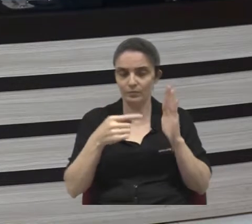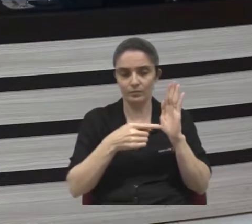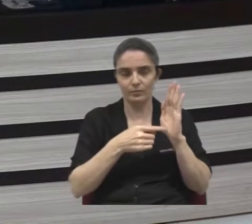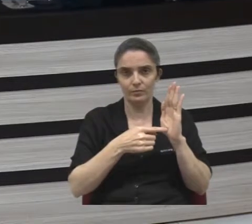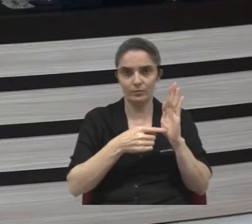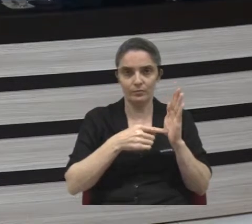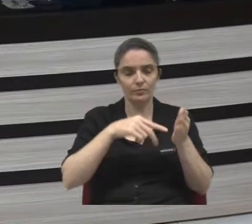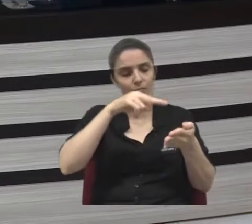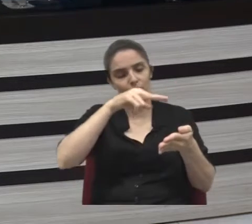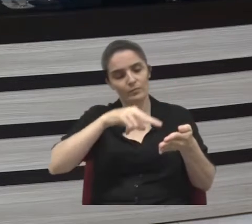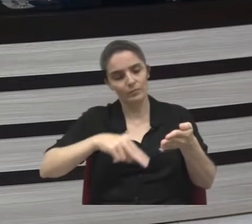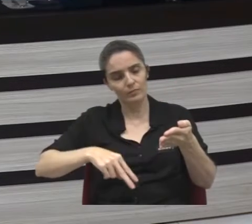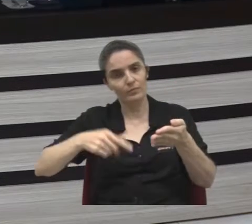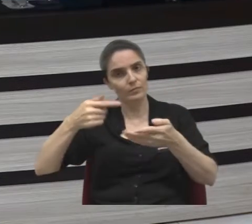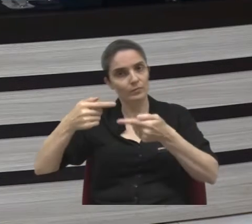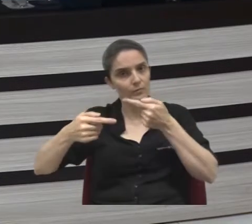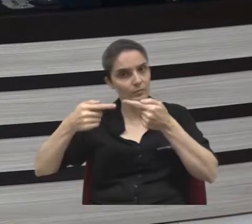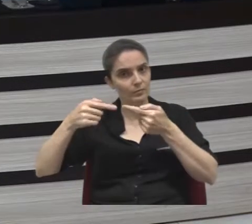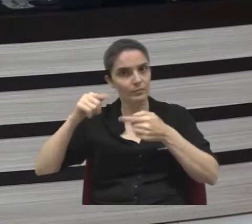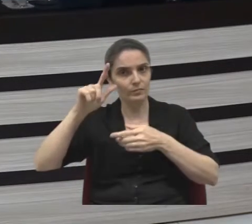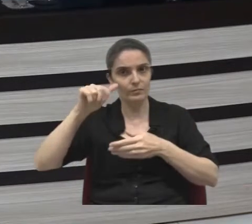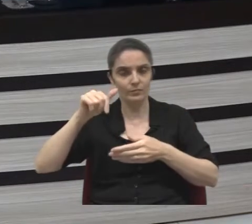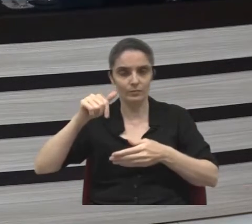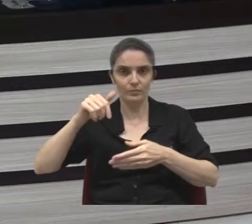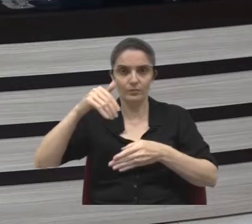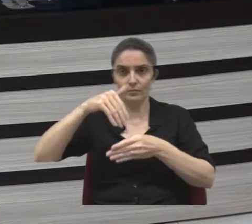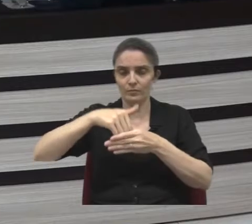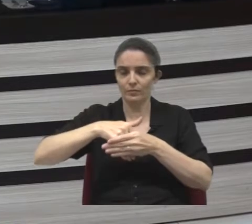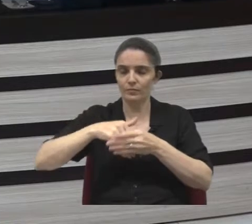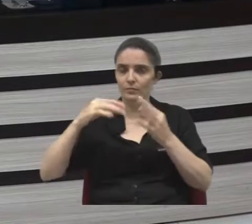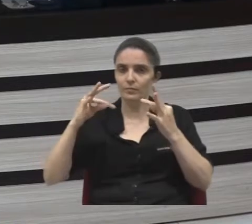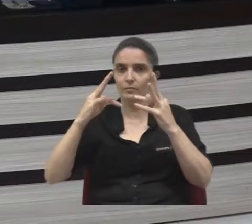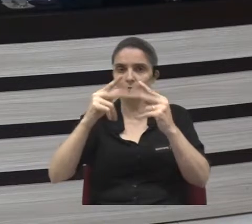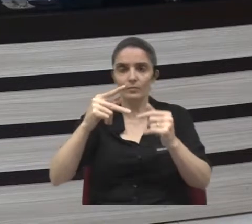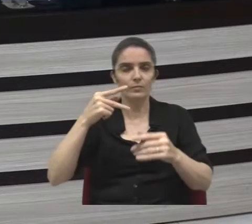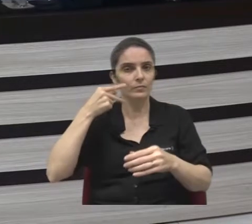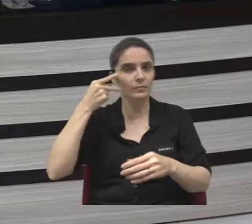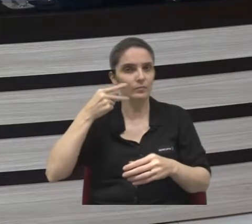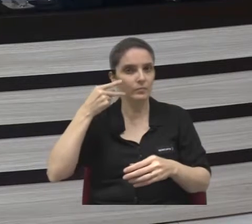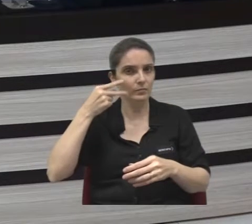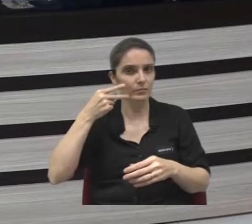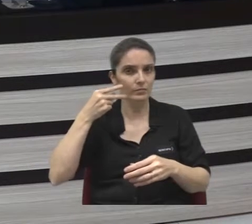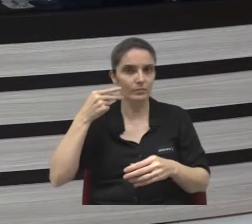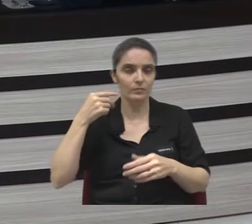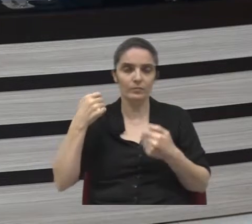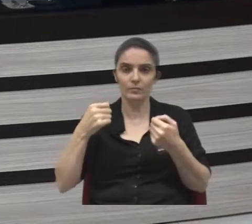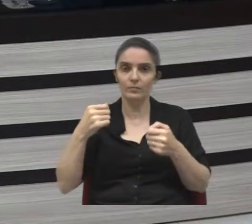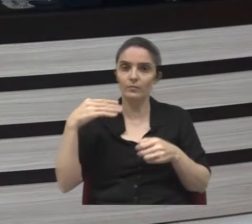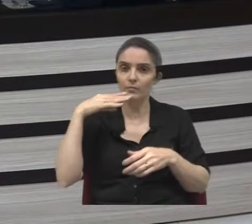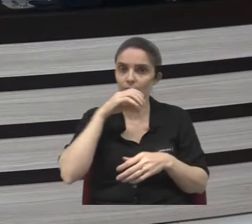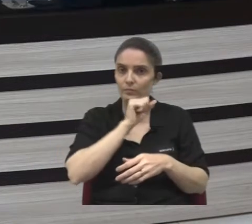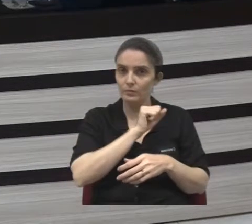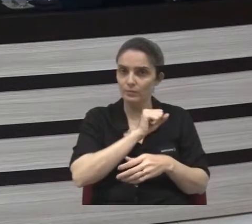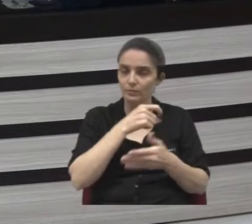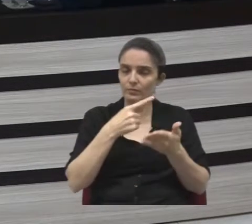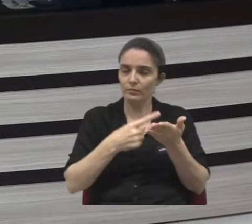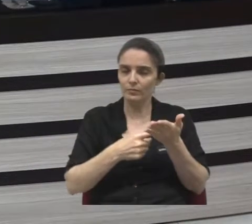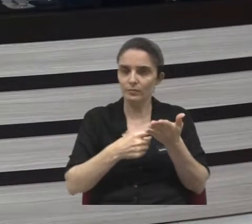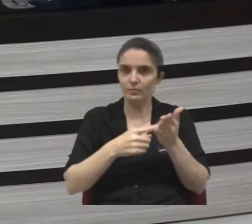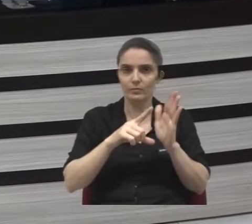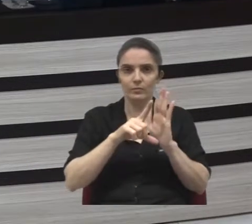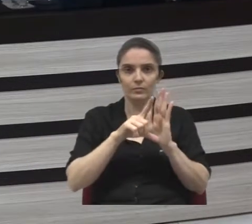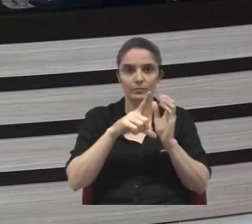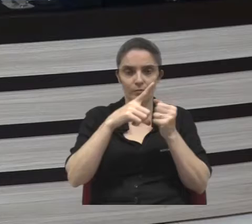apreciada, discutida, ao final aprovada pelos ilustres vereadores, em regime de urgência, de conformidade com o artigo 55